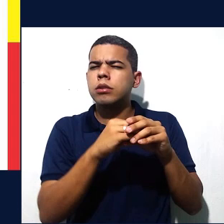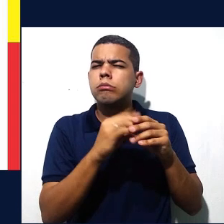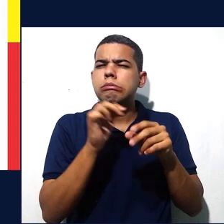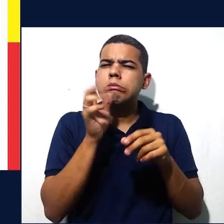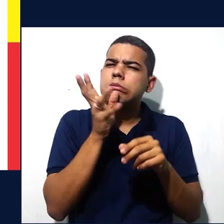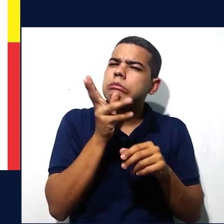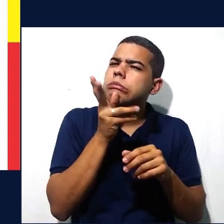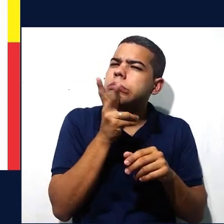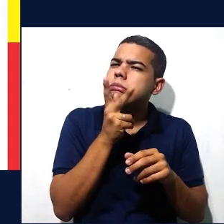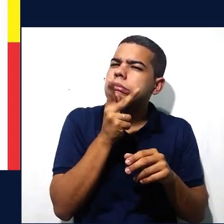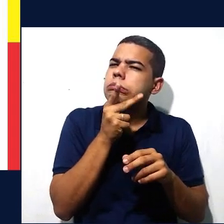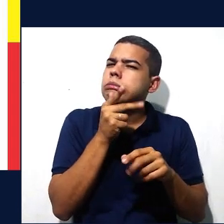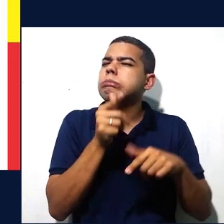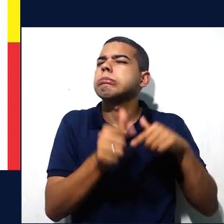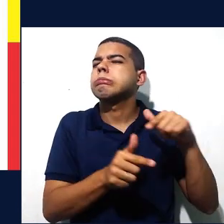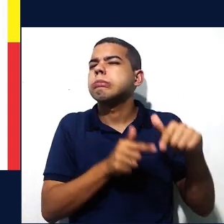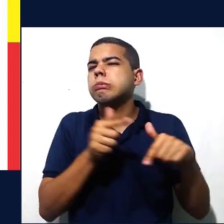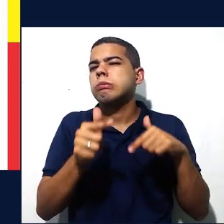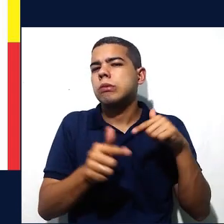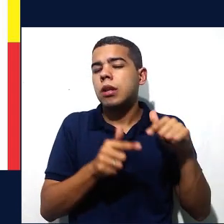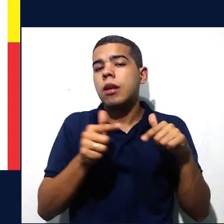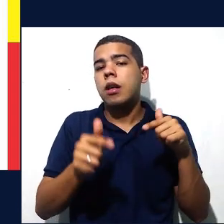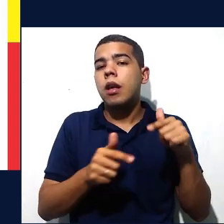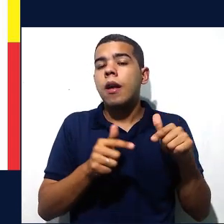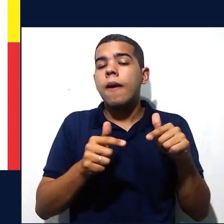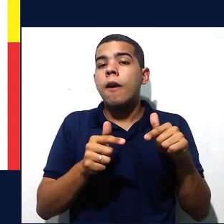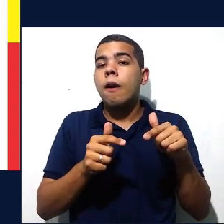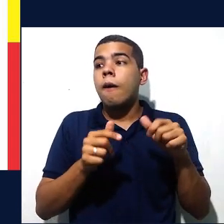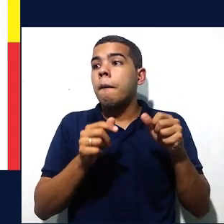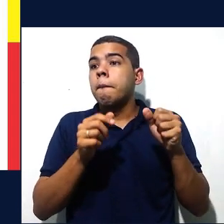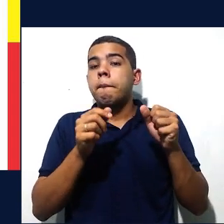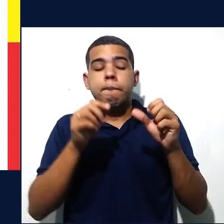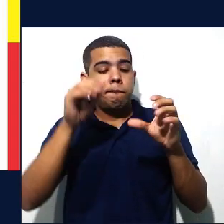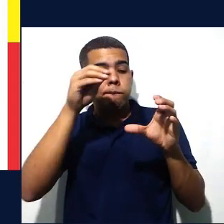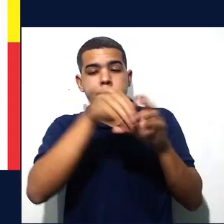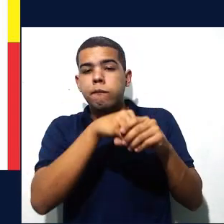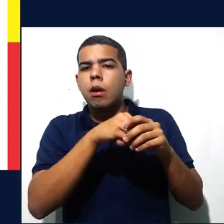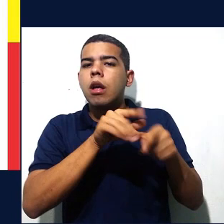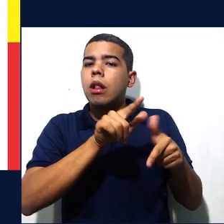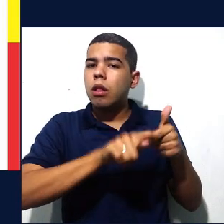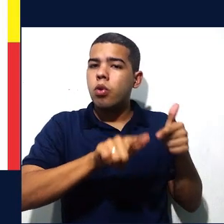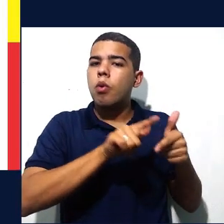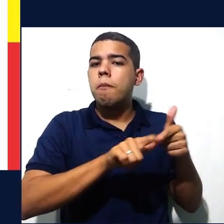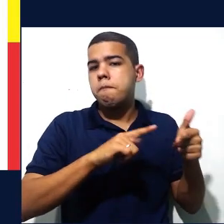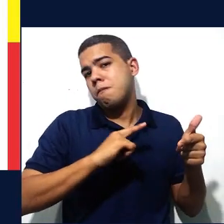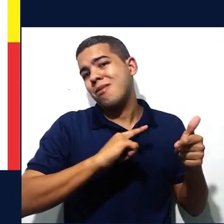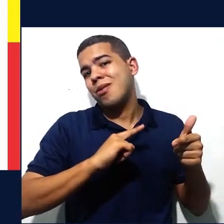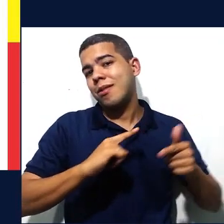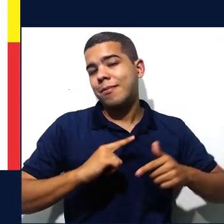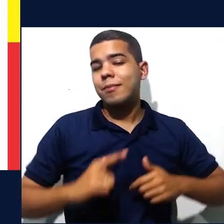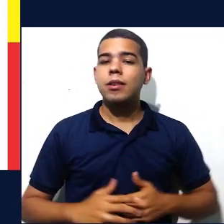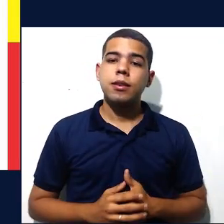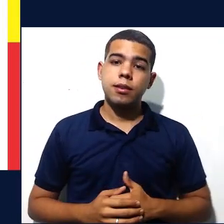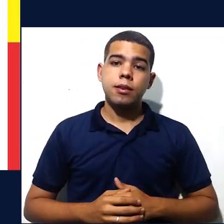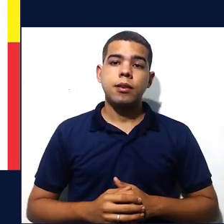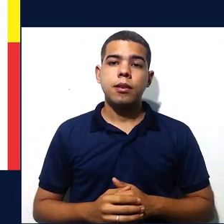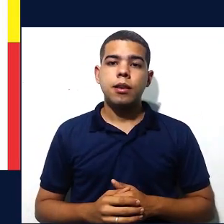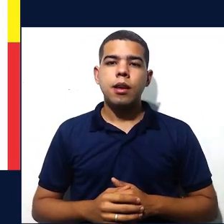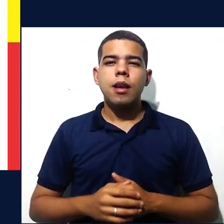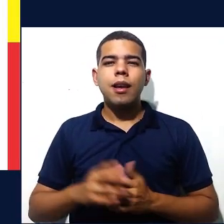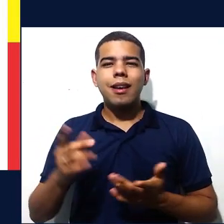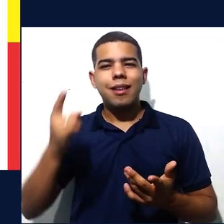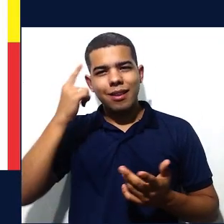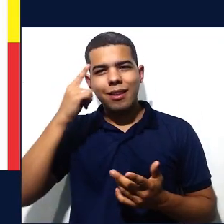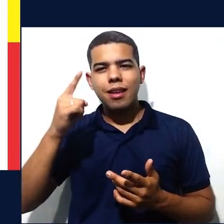ser igualmente ou muitas vezes mais importantes que o efeito danoso da radiação ultravioleta B.